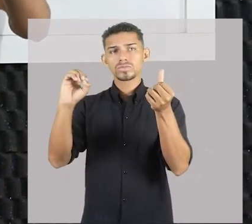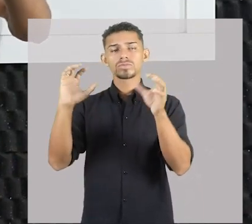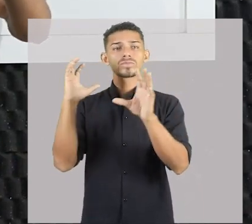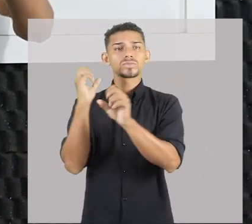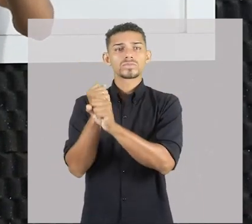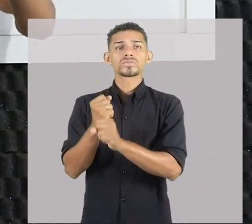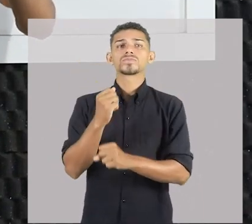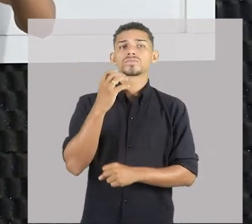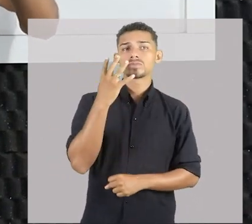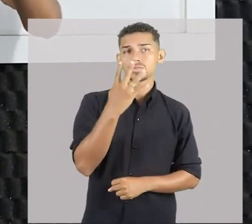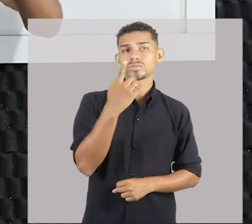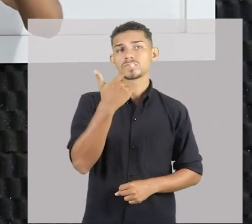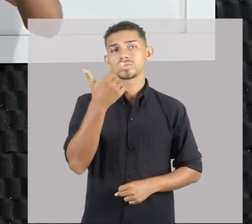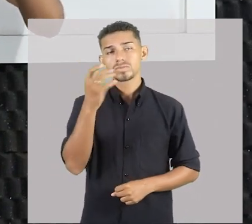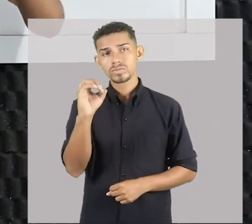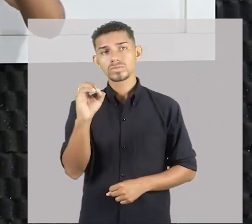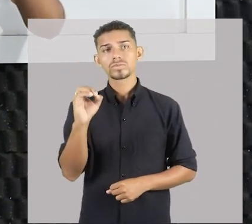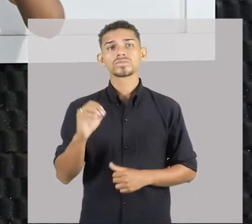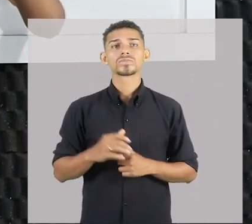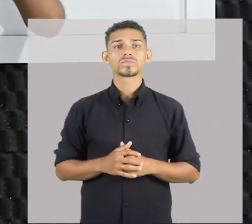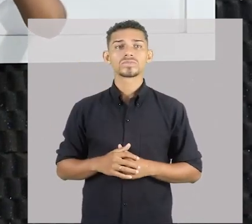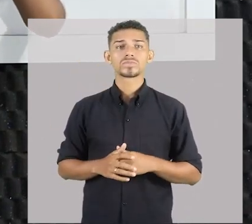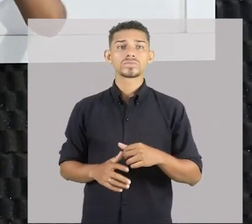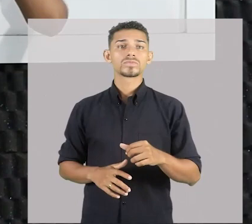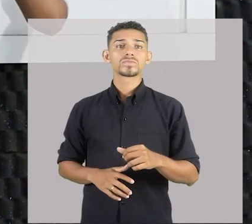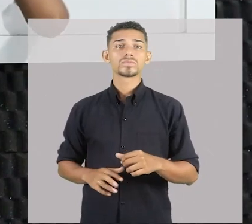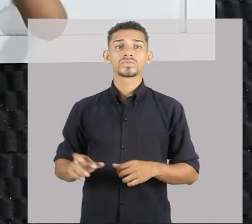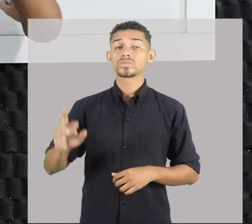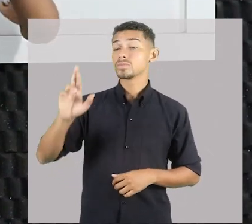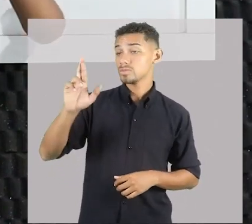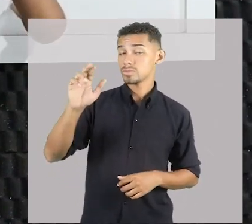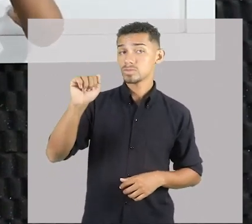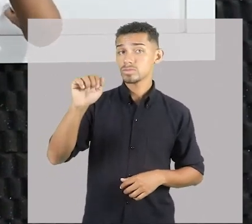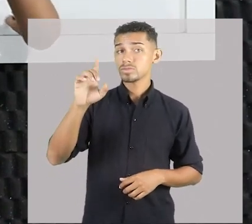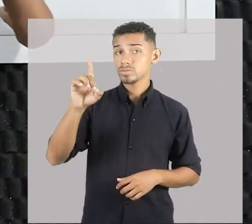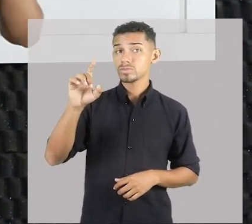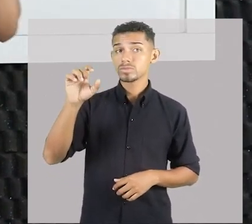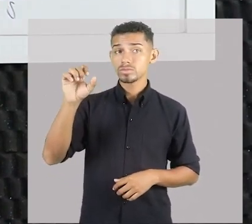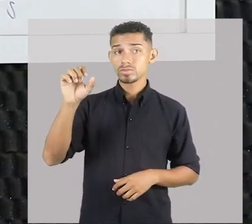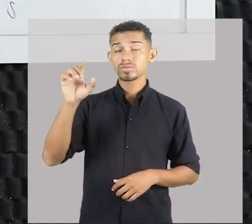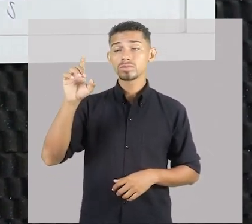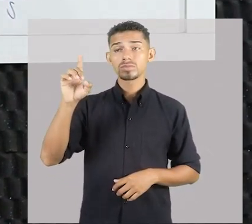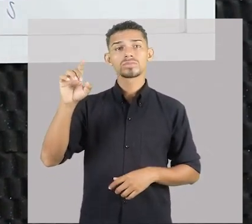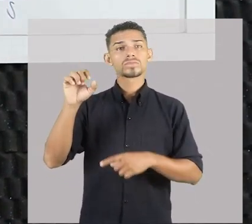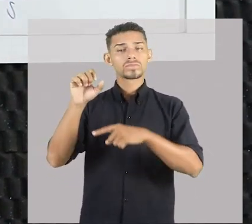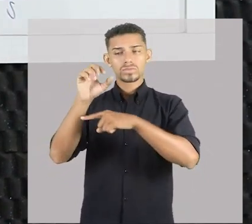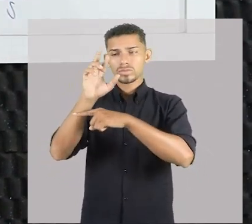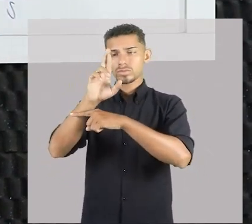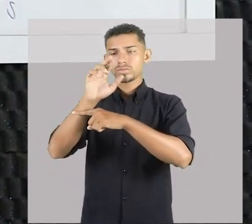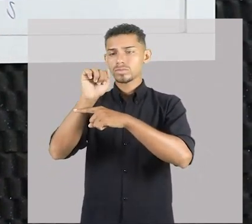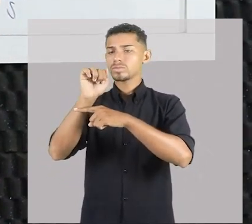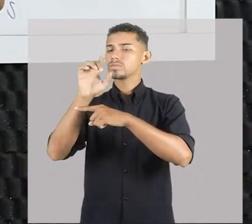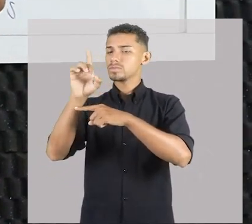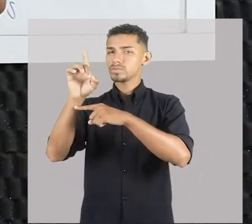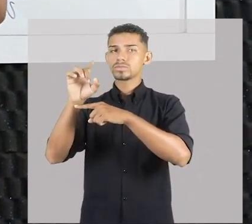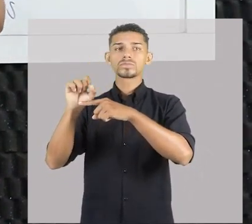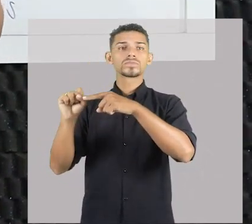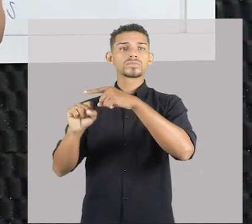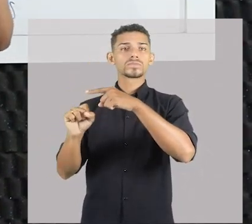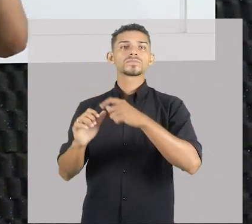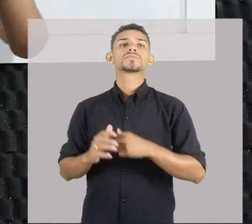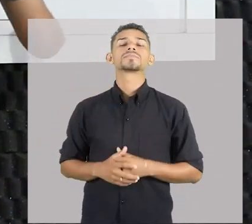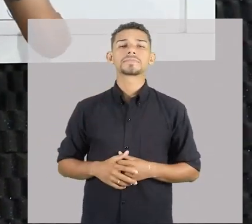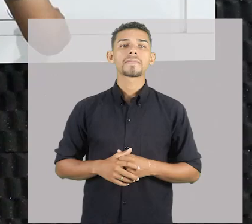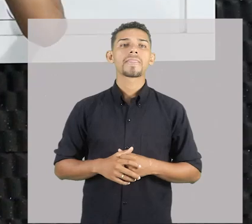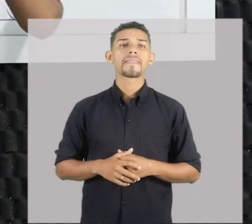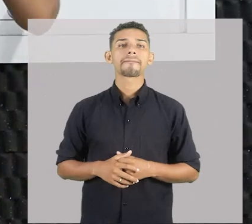420. 420 radianos por segundo. Então, tá aqui